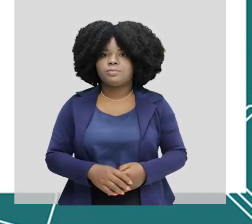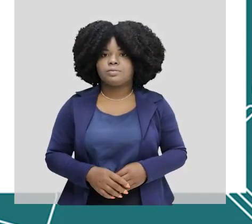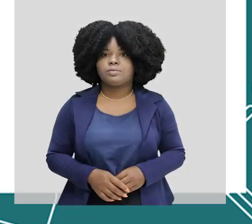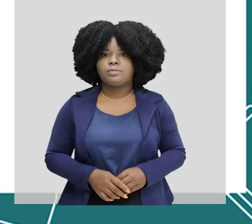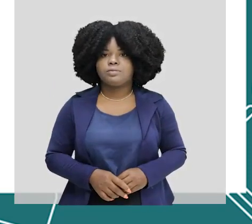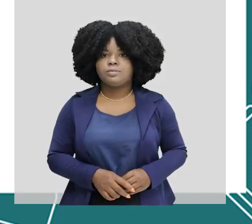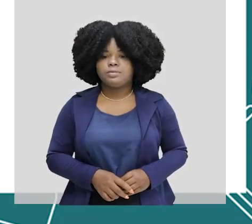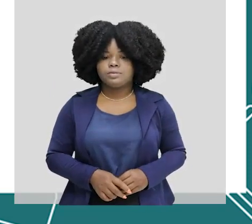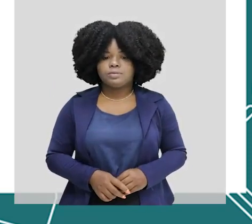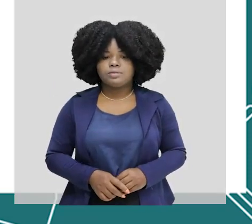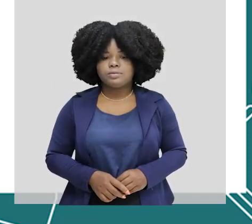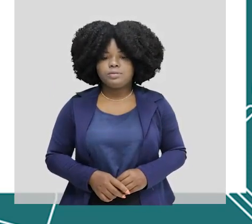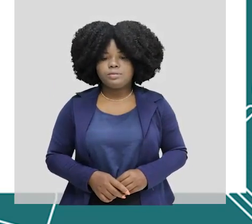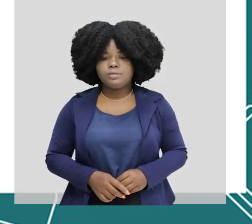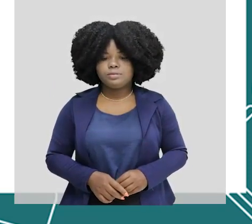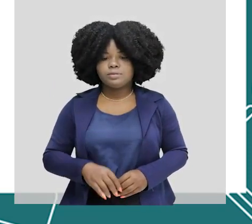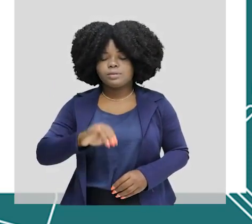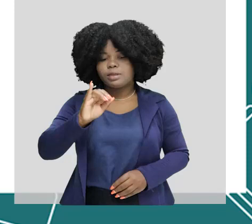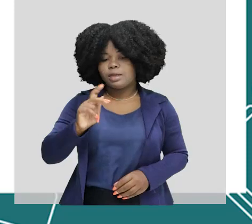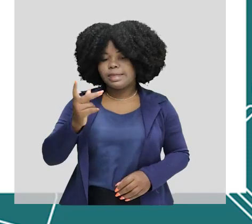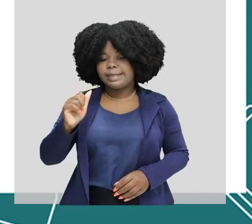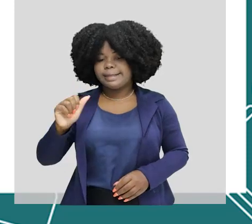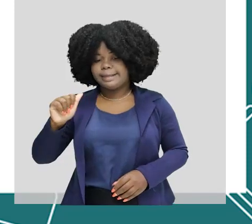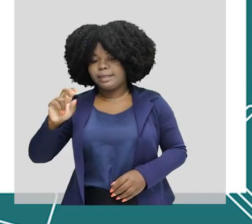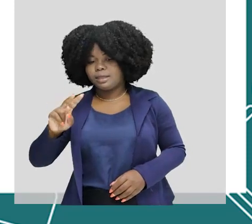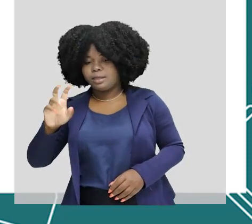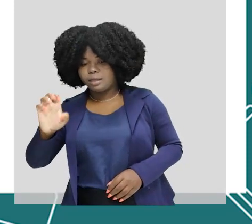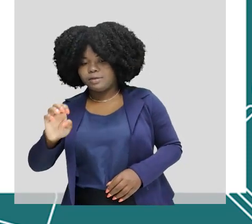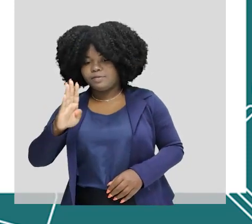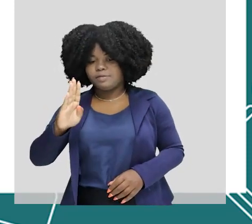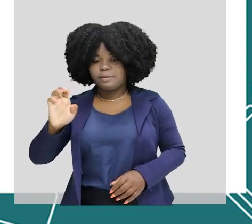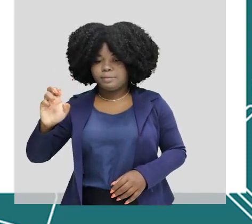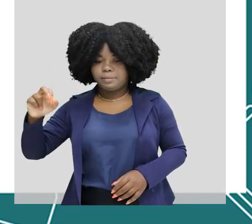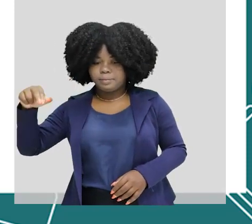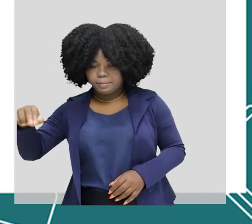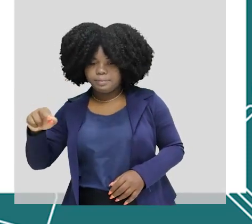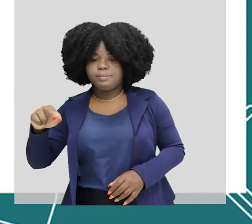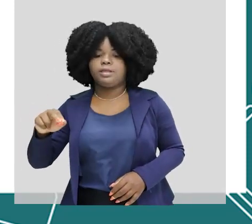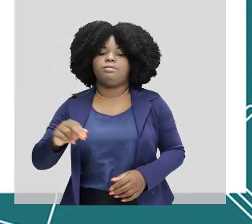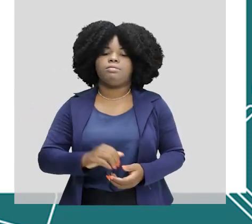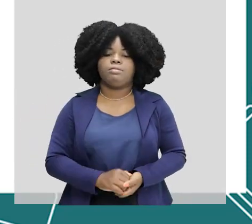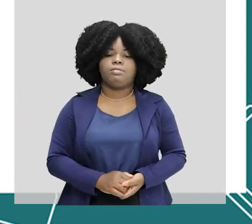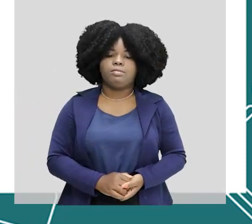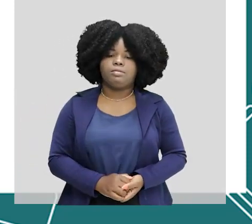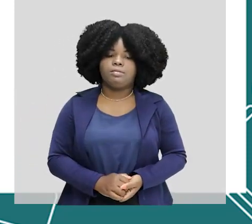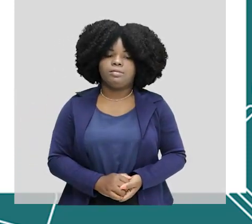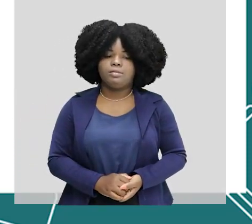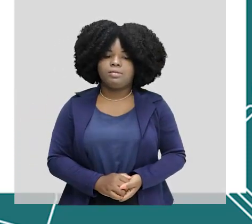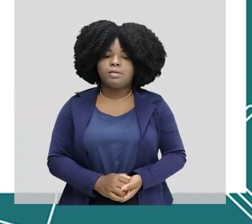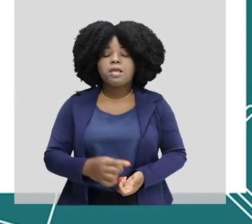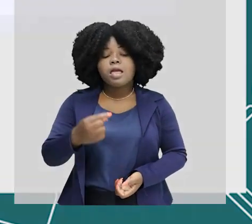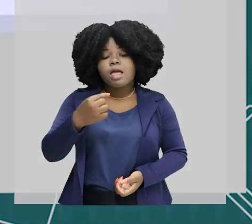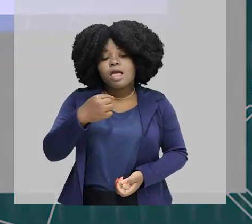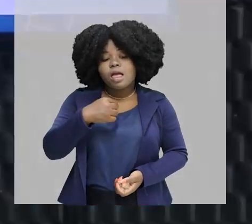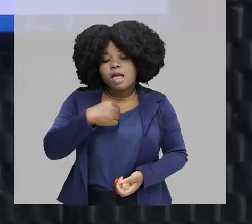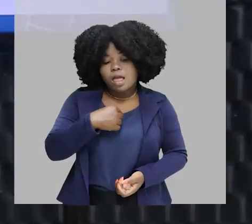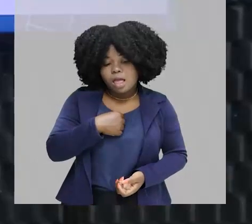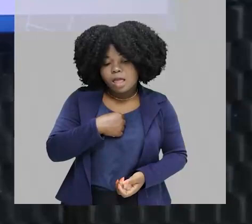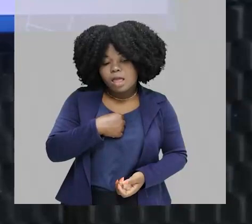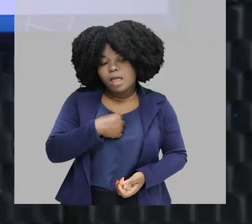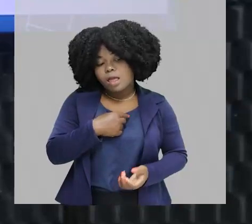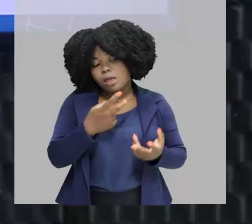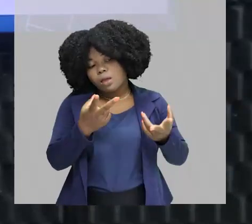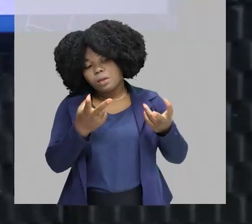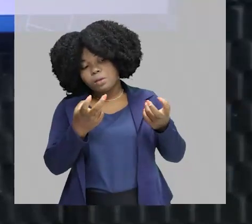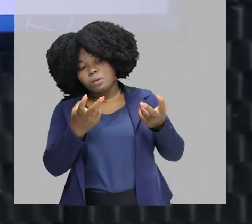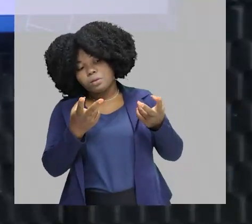frase. I have been looking for a tree. Eu estou